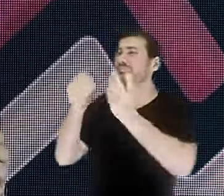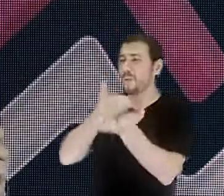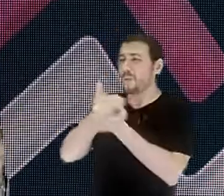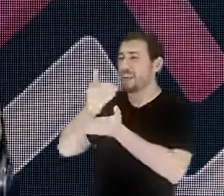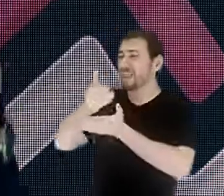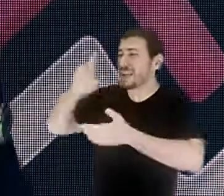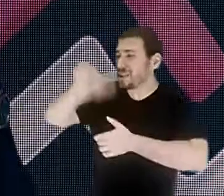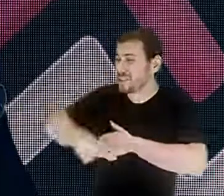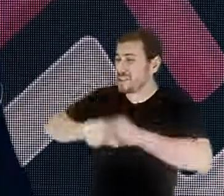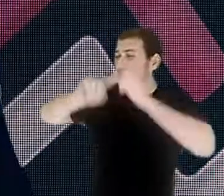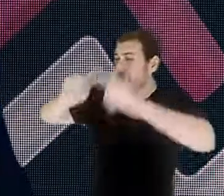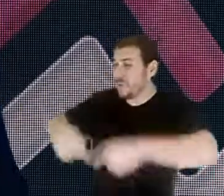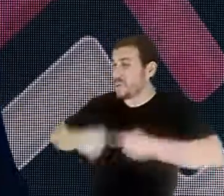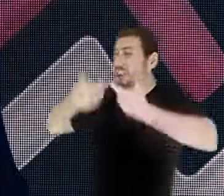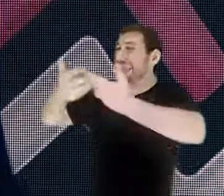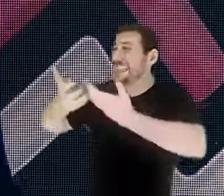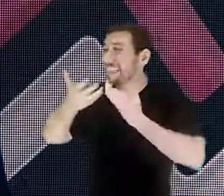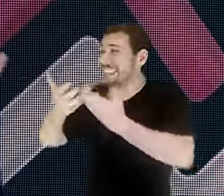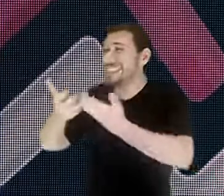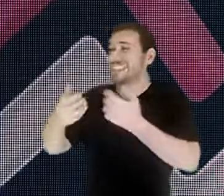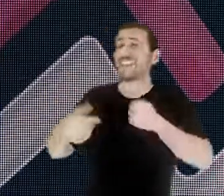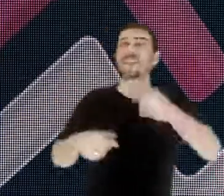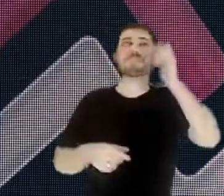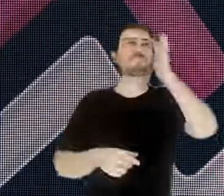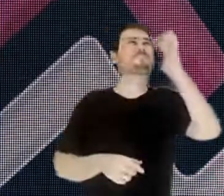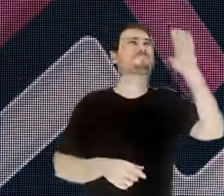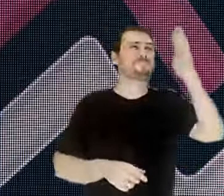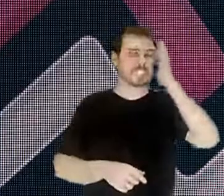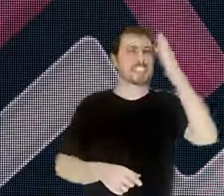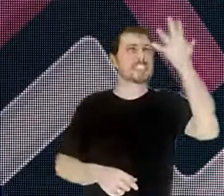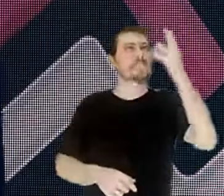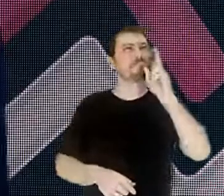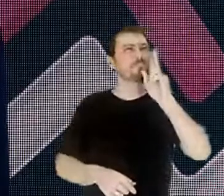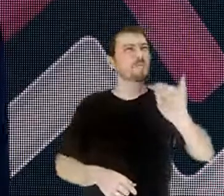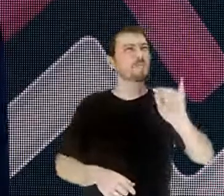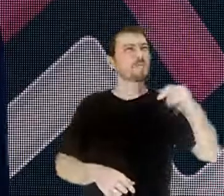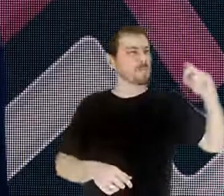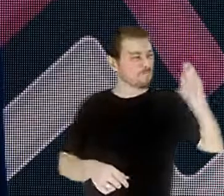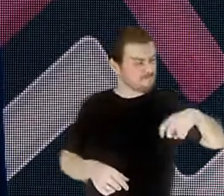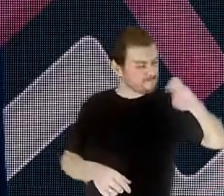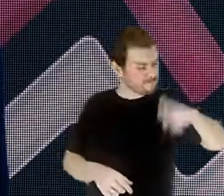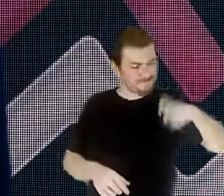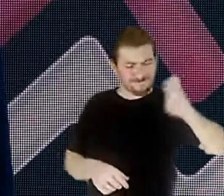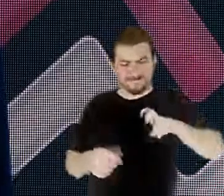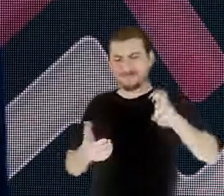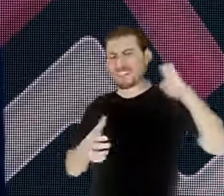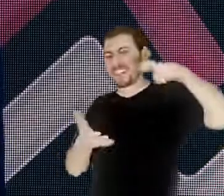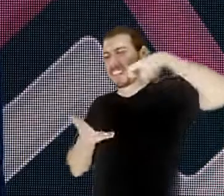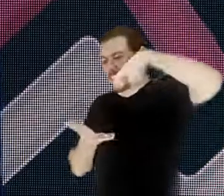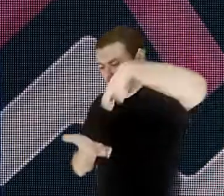recomeçar, prostrar-me aos seus pés e ali me